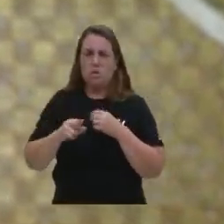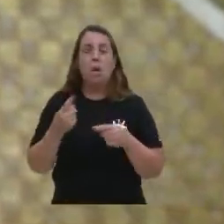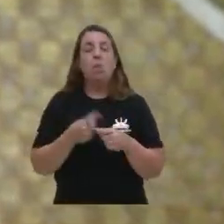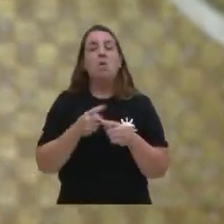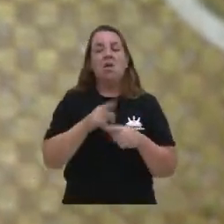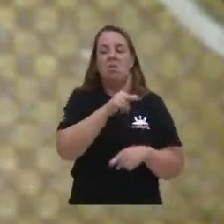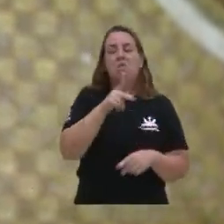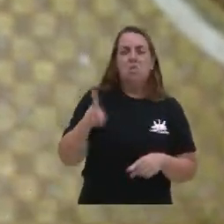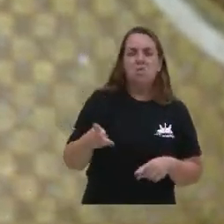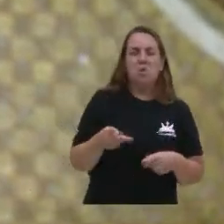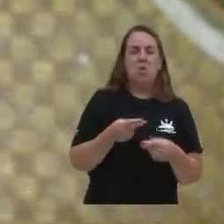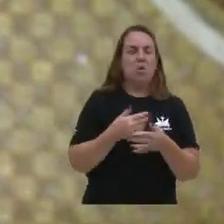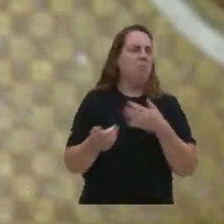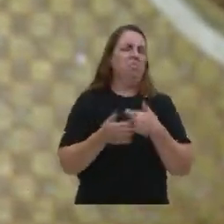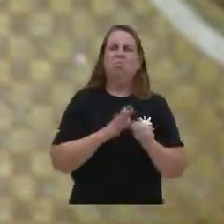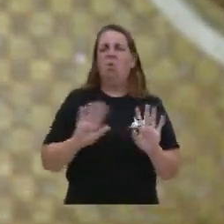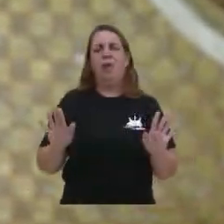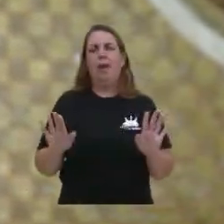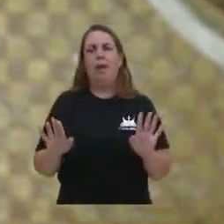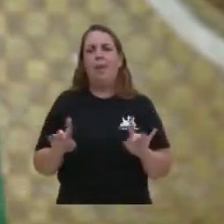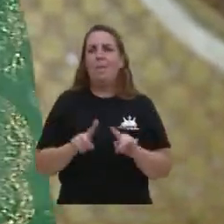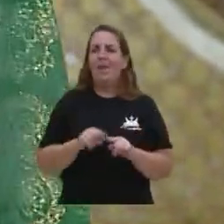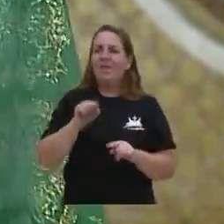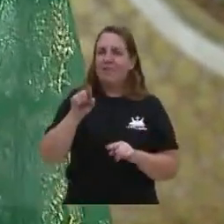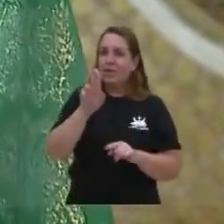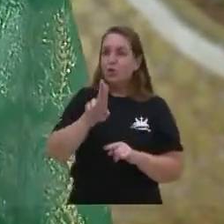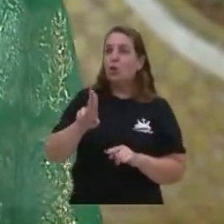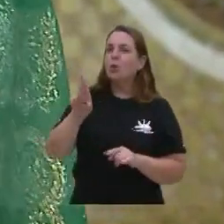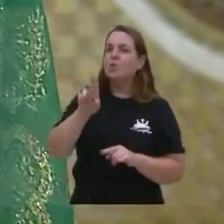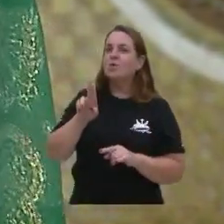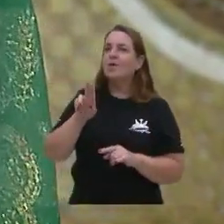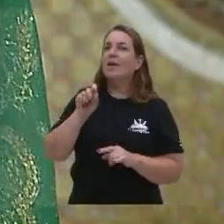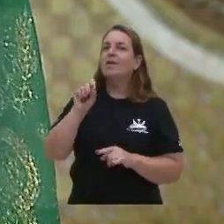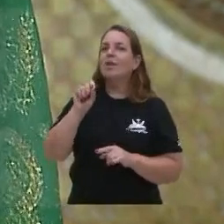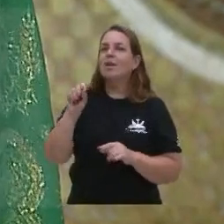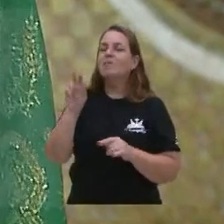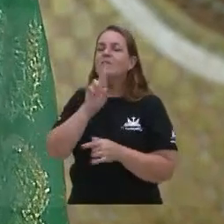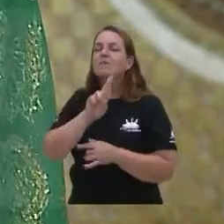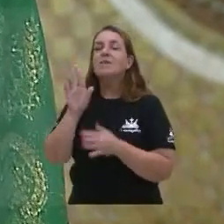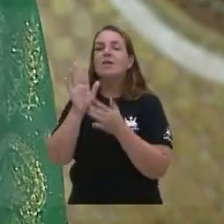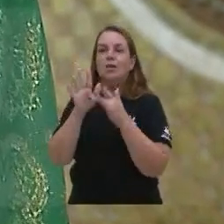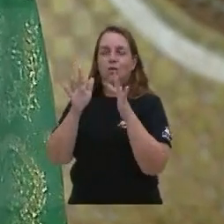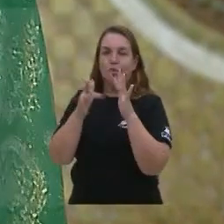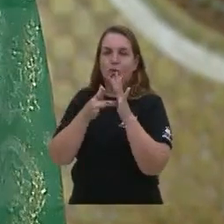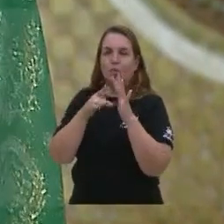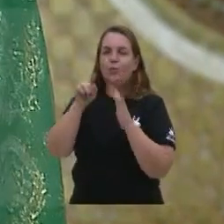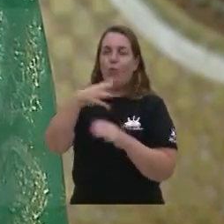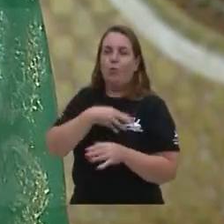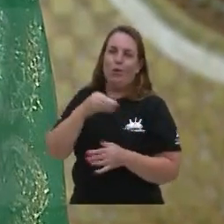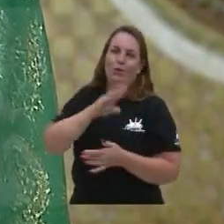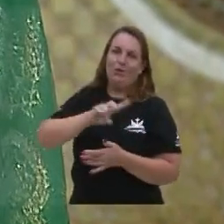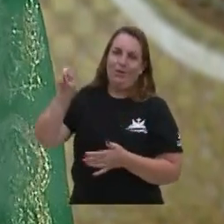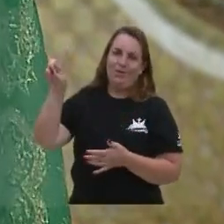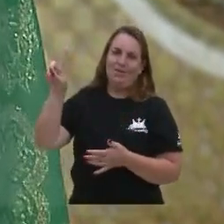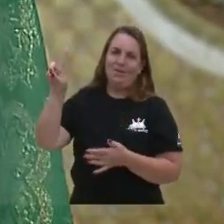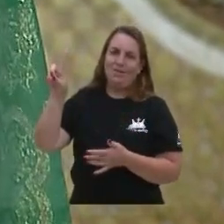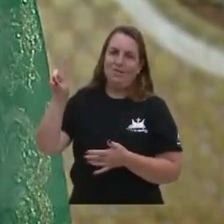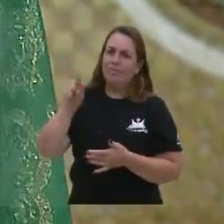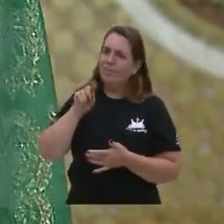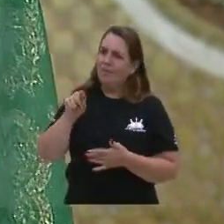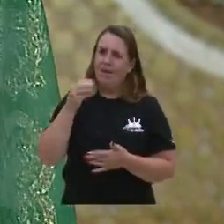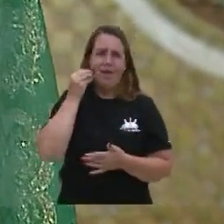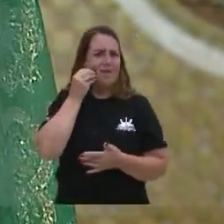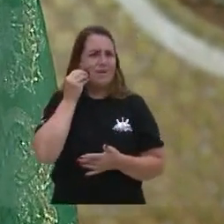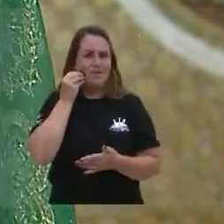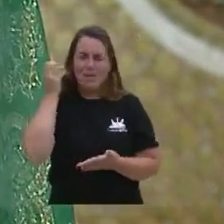ser qualquer um, ele já usa Cristo, o Messias. Essa